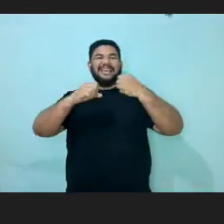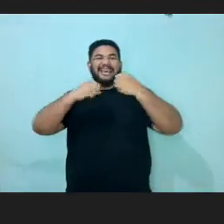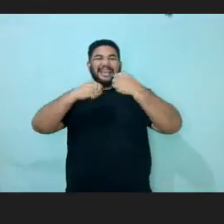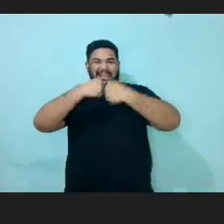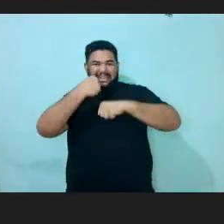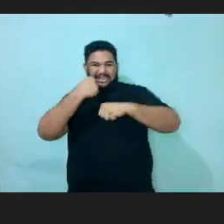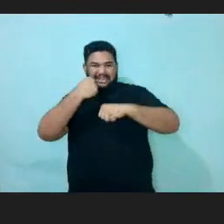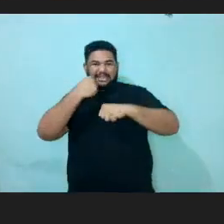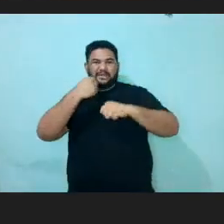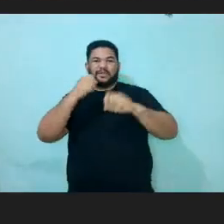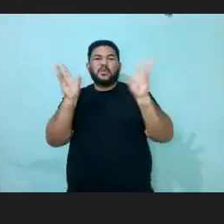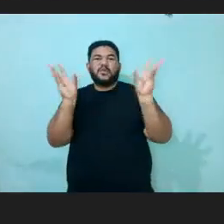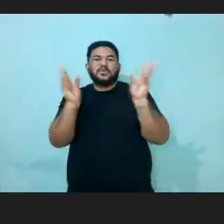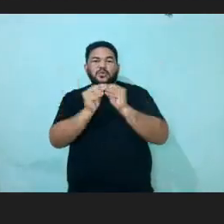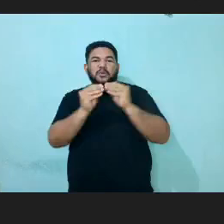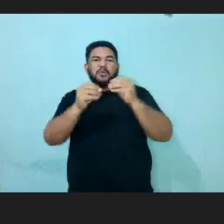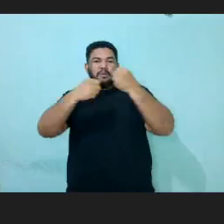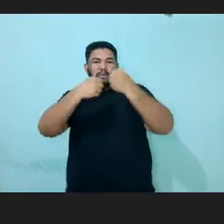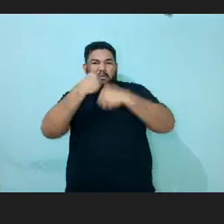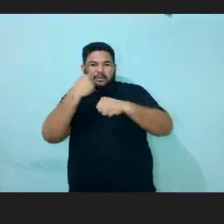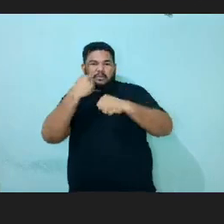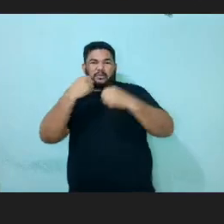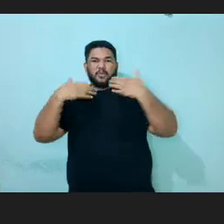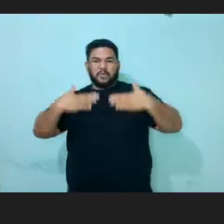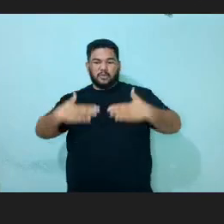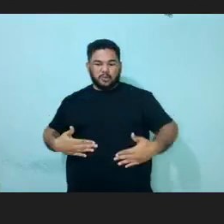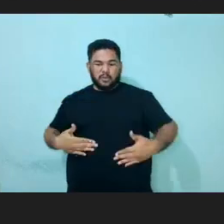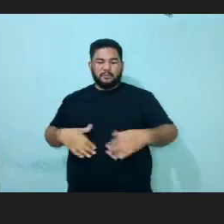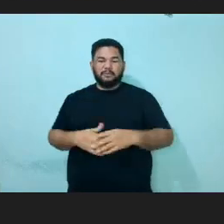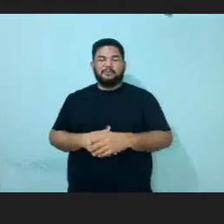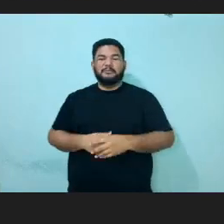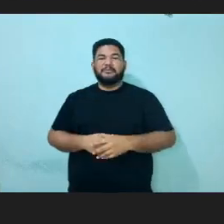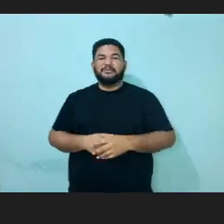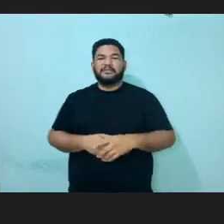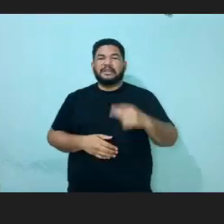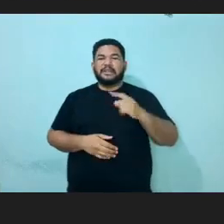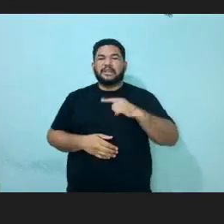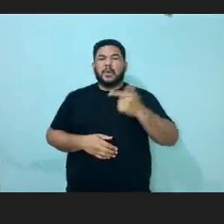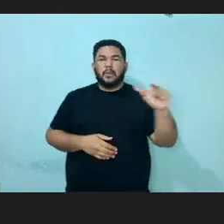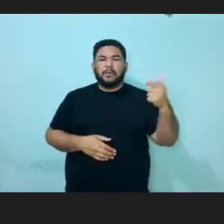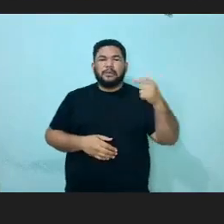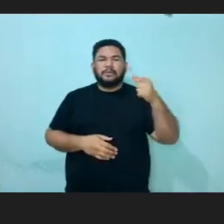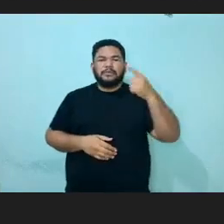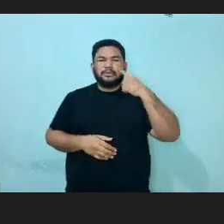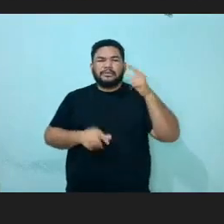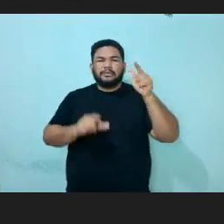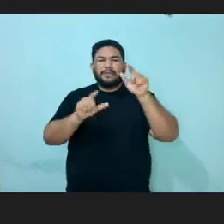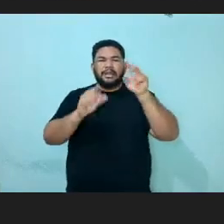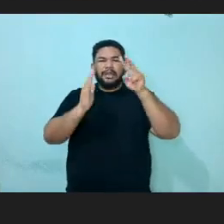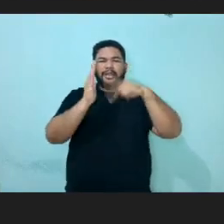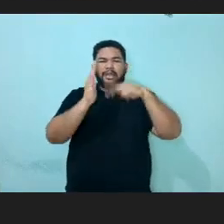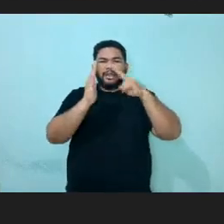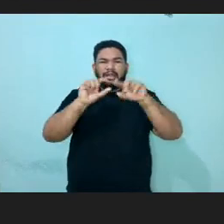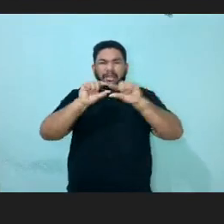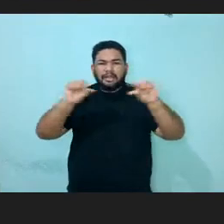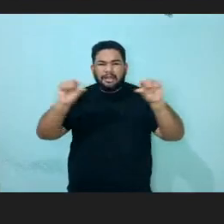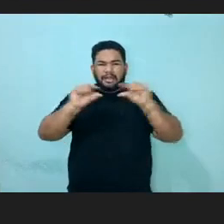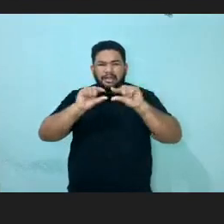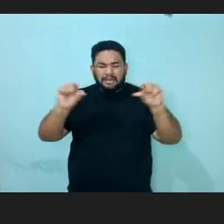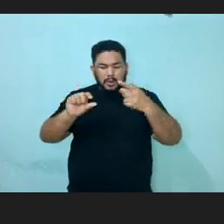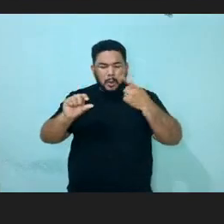bora reduzir, para as lesões do corpo. Não sei se eu consigo ler o último. Como estou conseguindo ler o último? Deixa eu ver